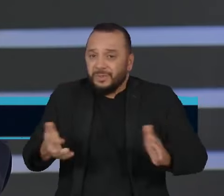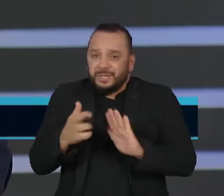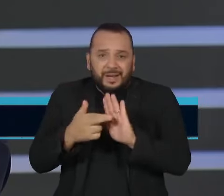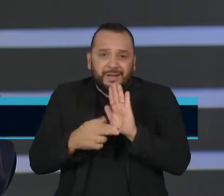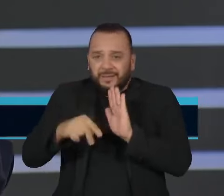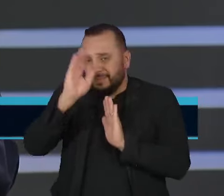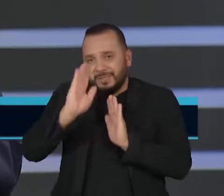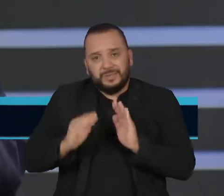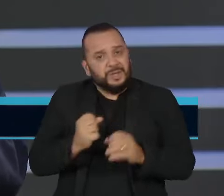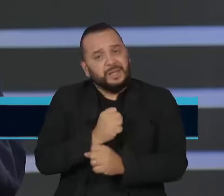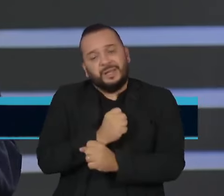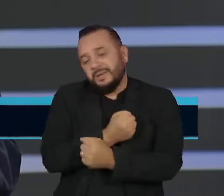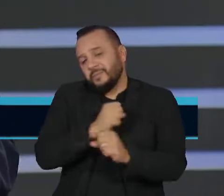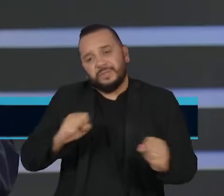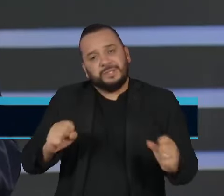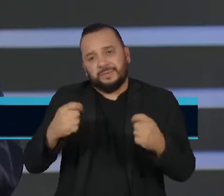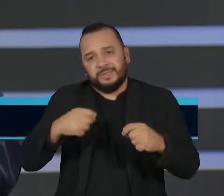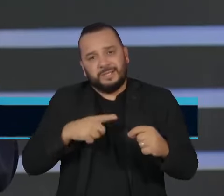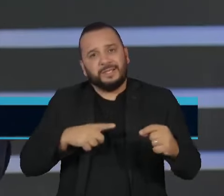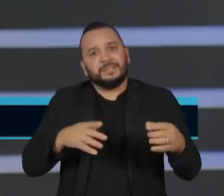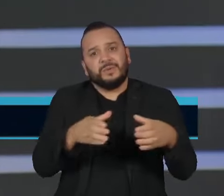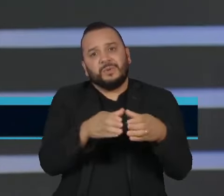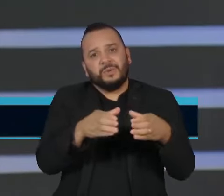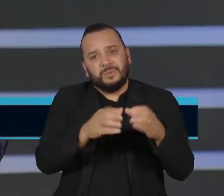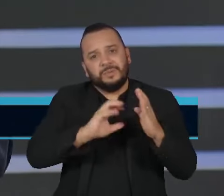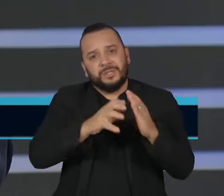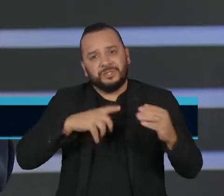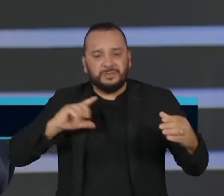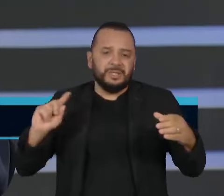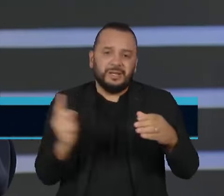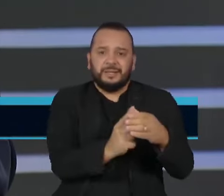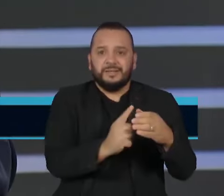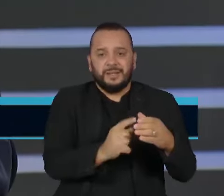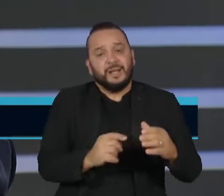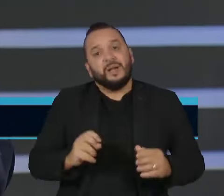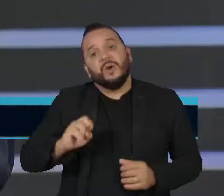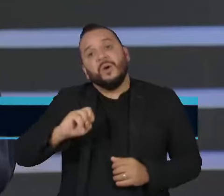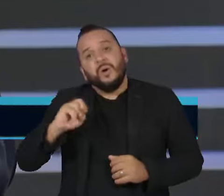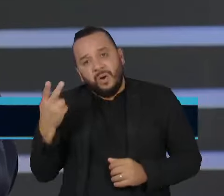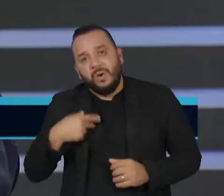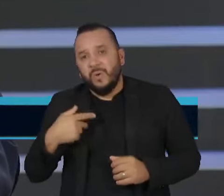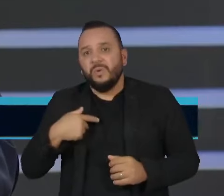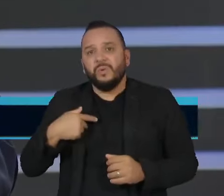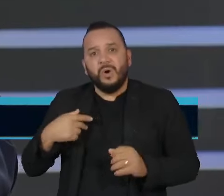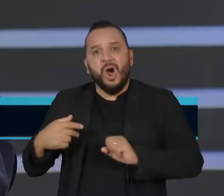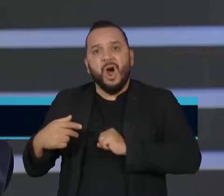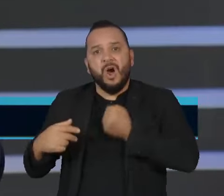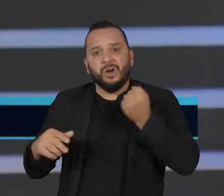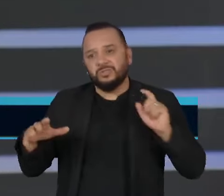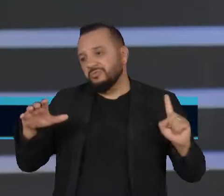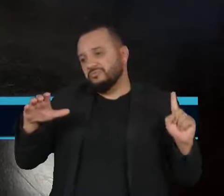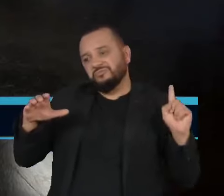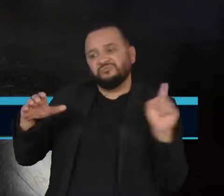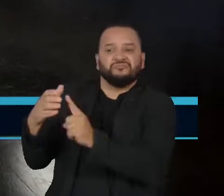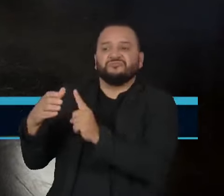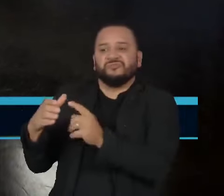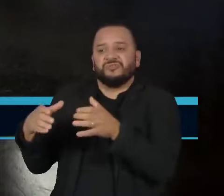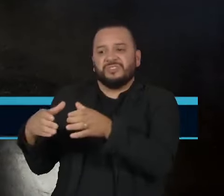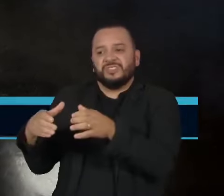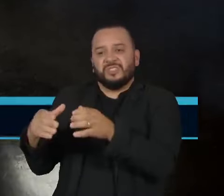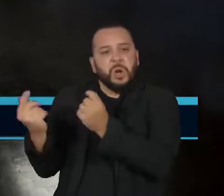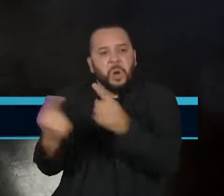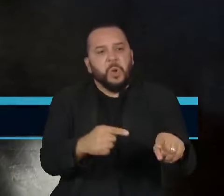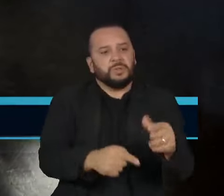afiliação É no sentido de obter de ser candidato ou essa afiliação do ódio que é um fenômeno mais recente né problema